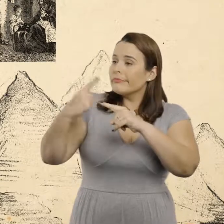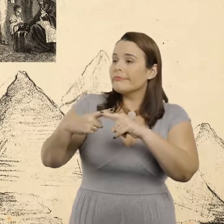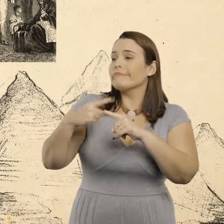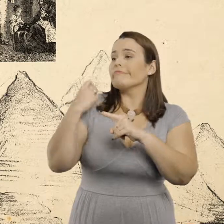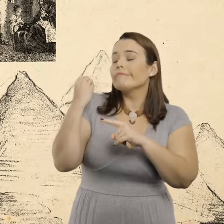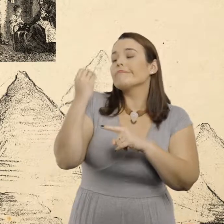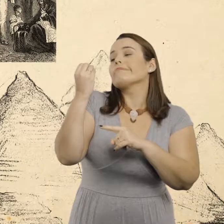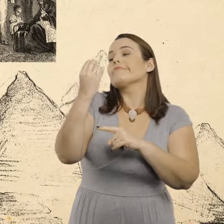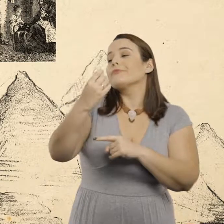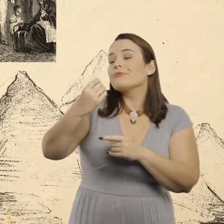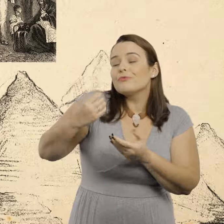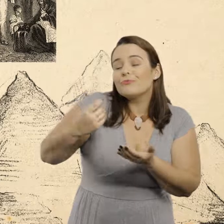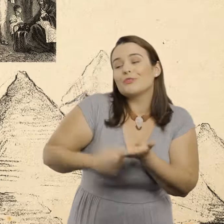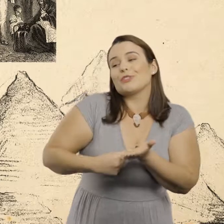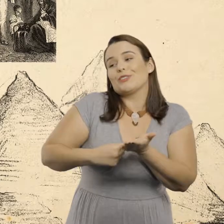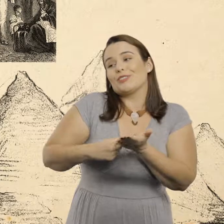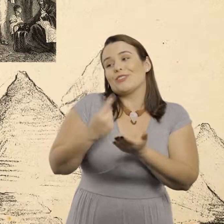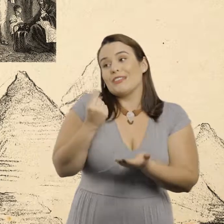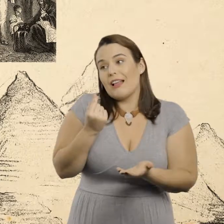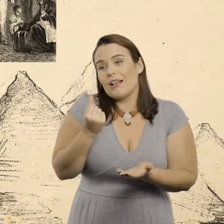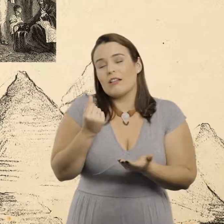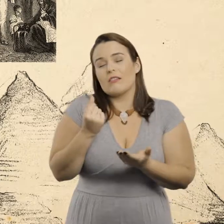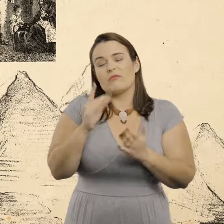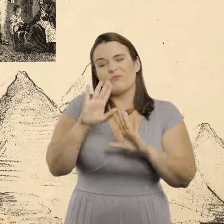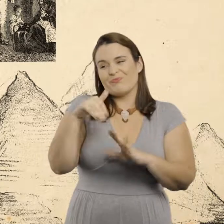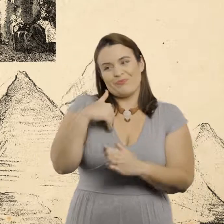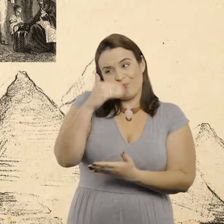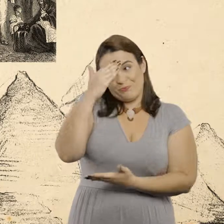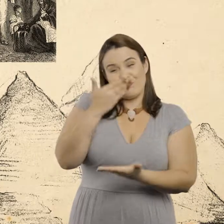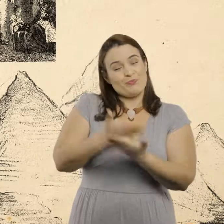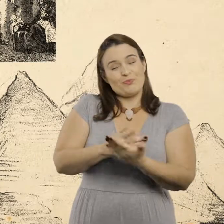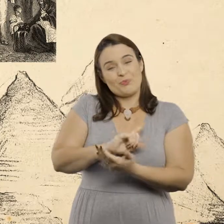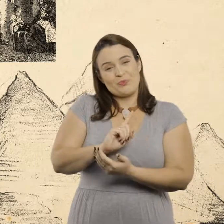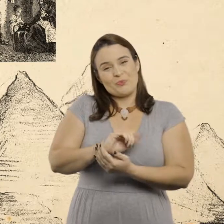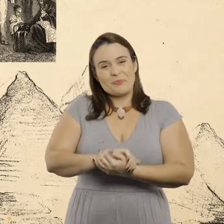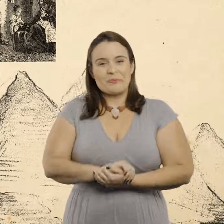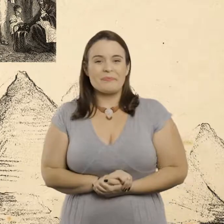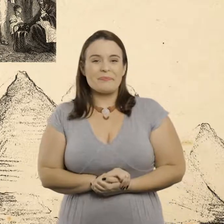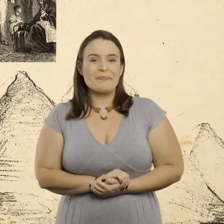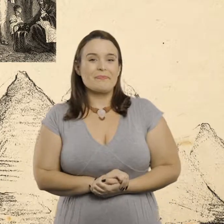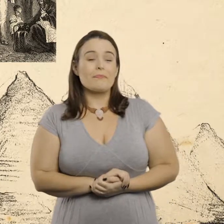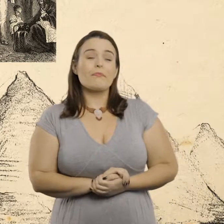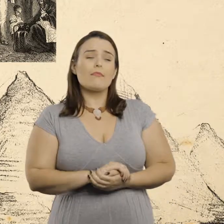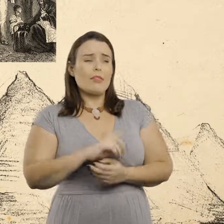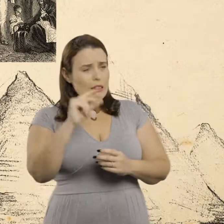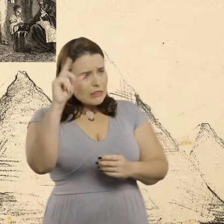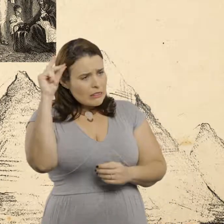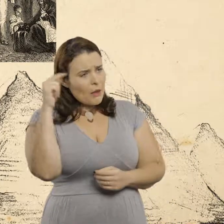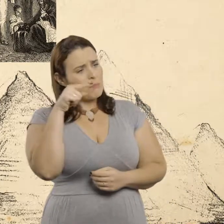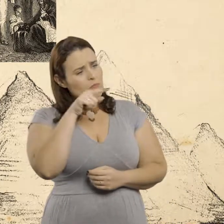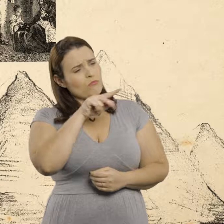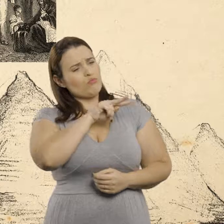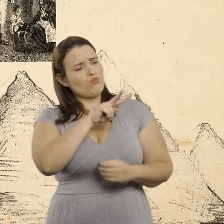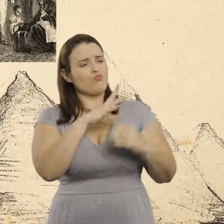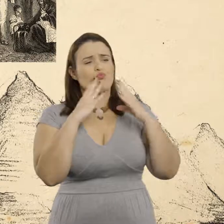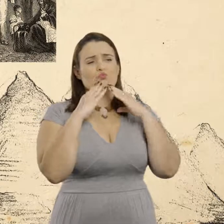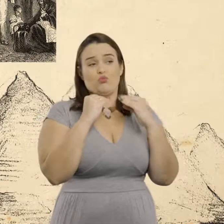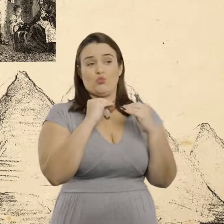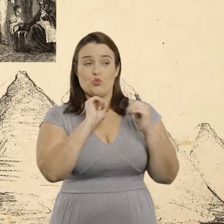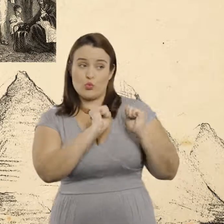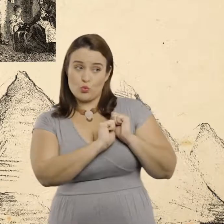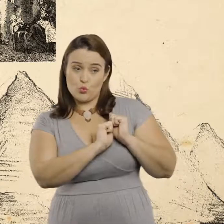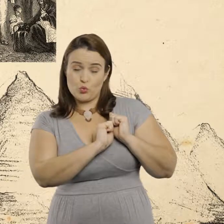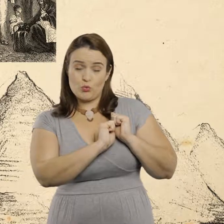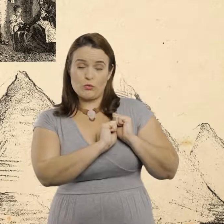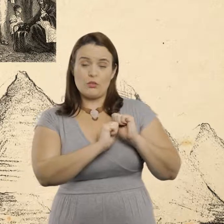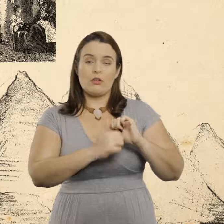estava fazendo isso por causa de uma aposta, mas Passepartout não acreditava nisso. Fix perguntou se fazia tempo que Passepartout trabalhava